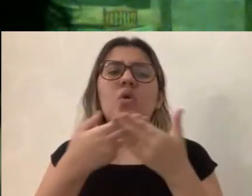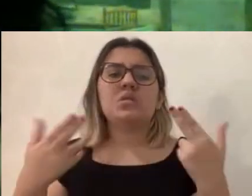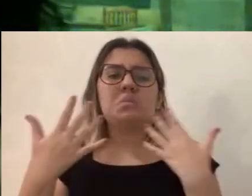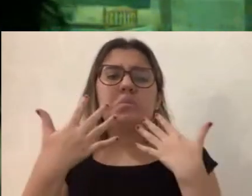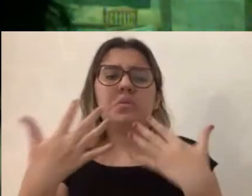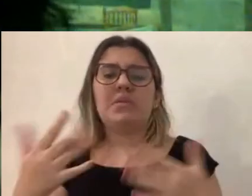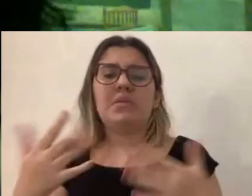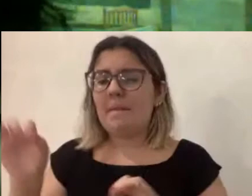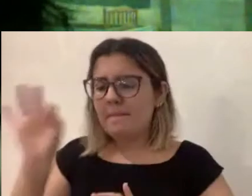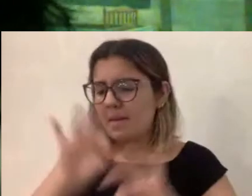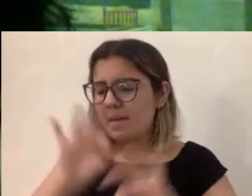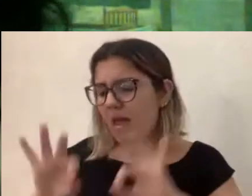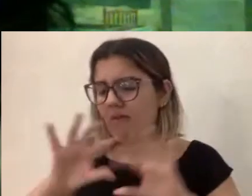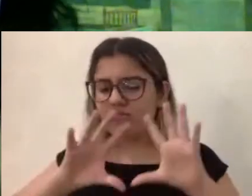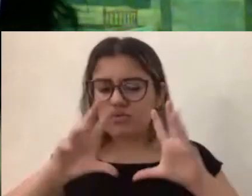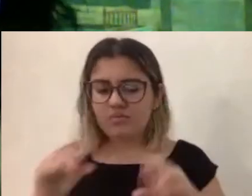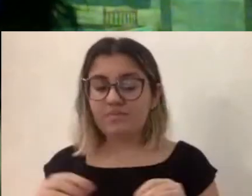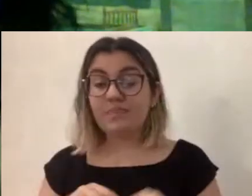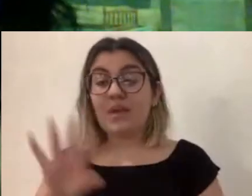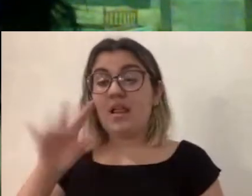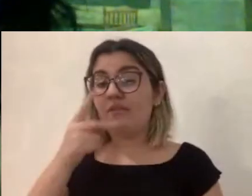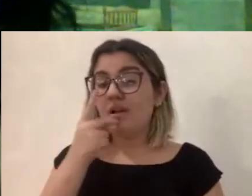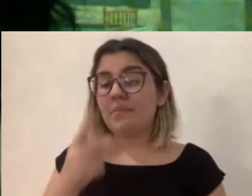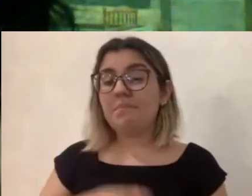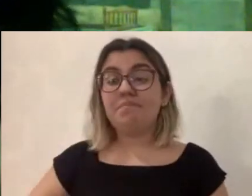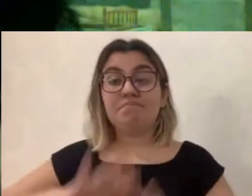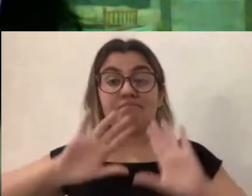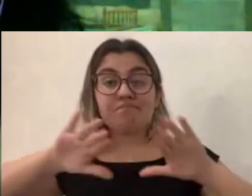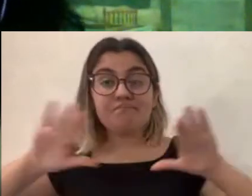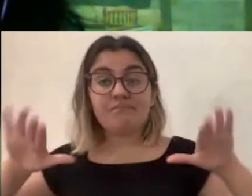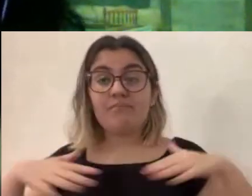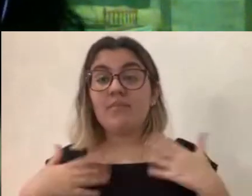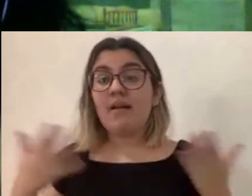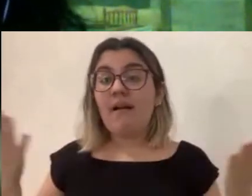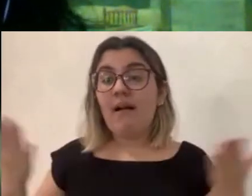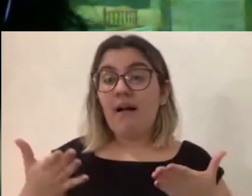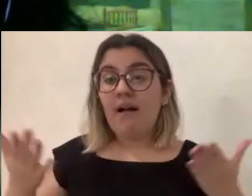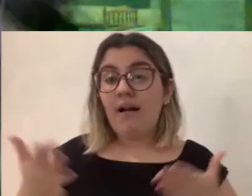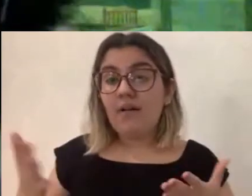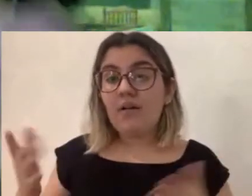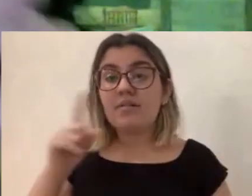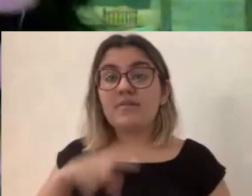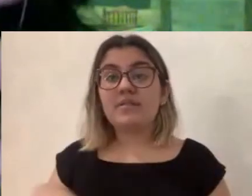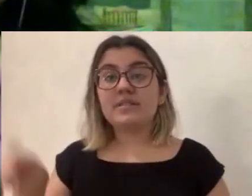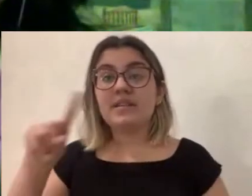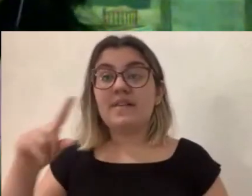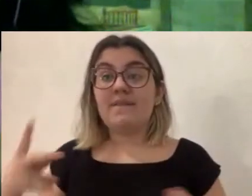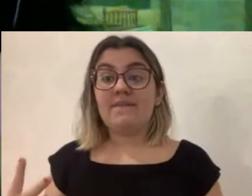falava alguma coisa com o público. Ela preparava toda a cena, aí ela falava assim,